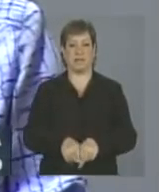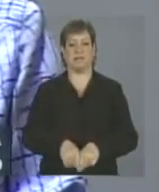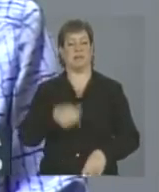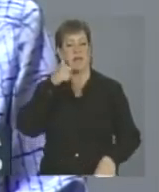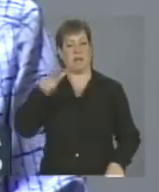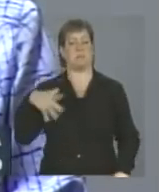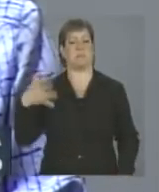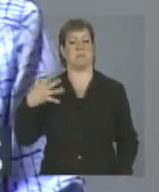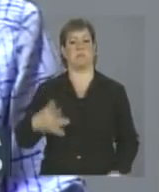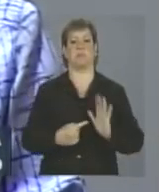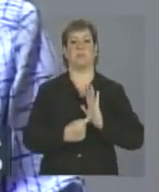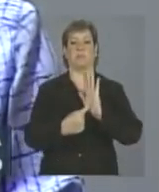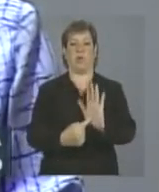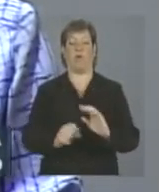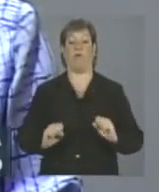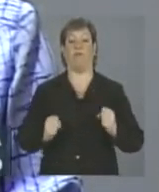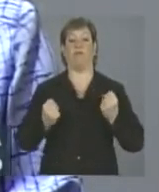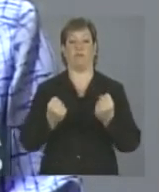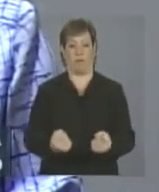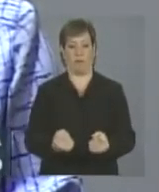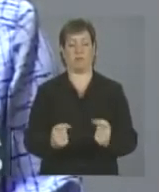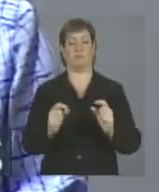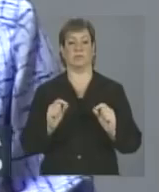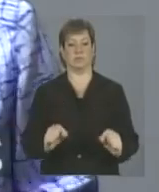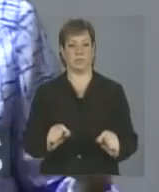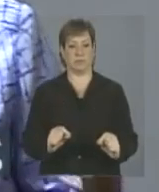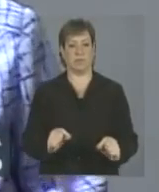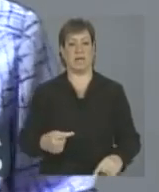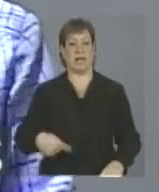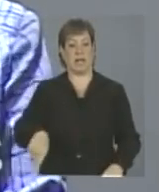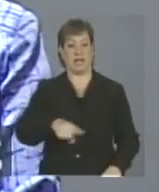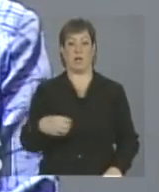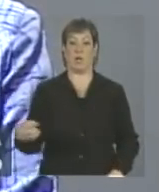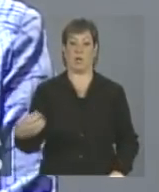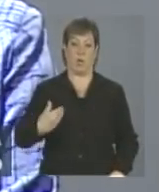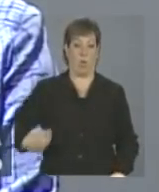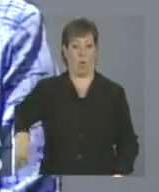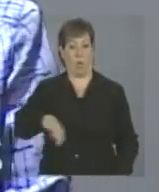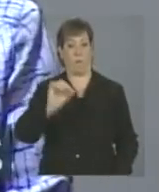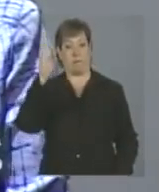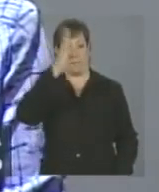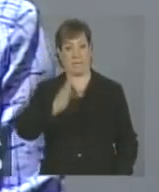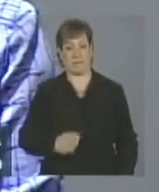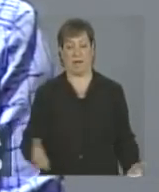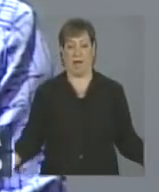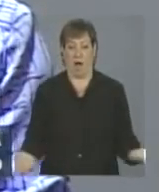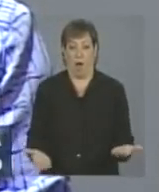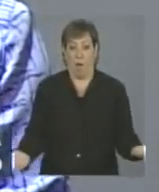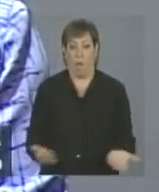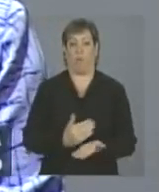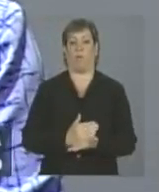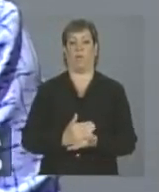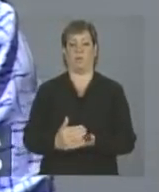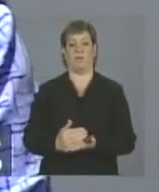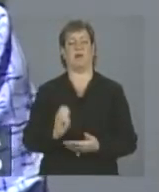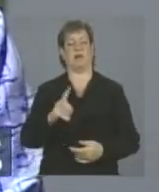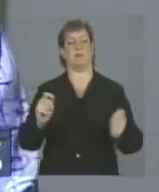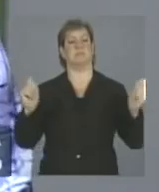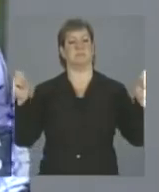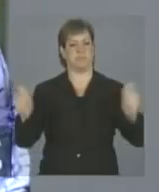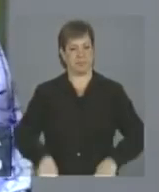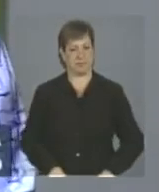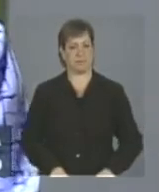mostrou a força do que esse nosso Brasil que está surgindo, é